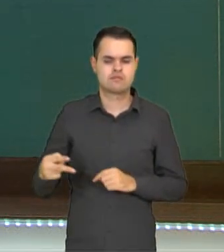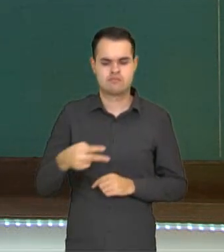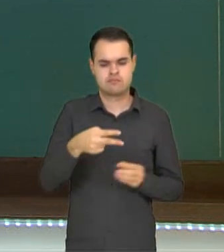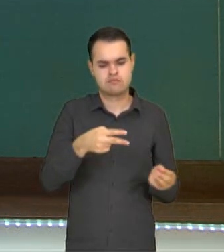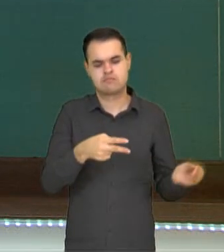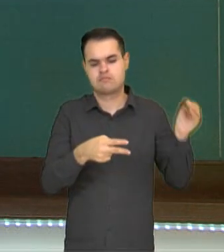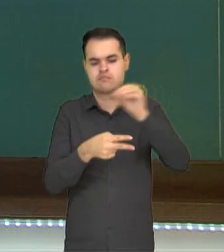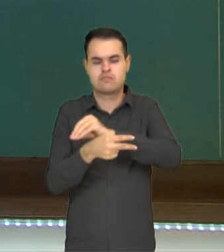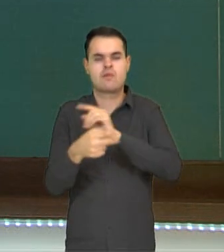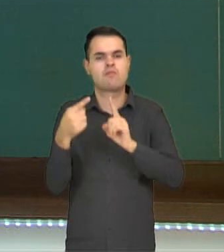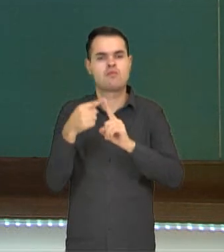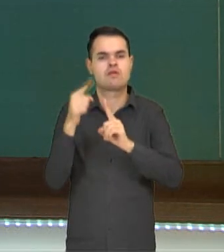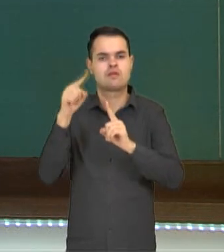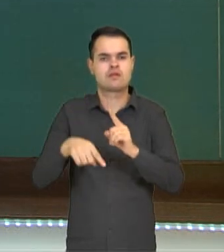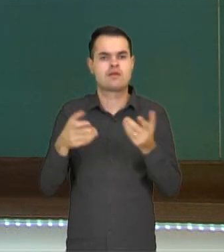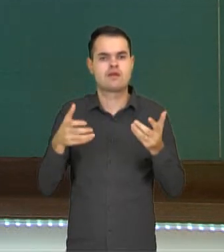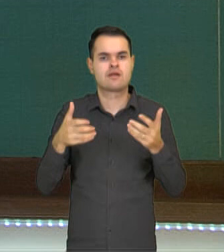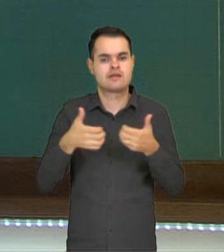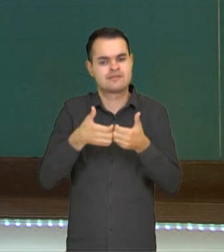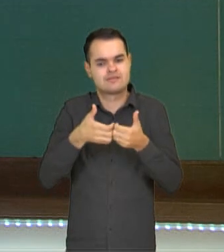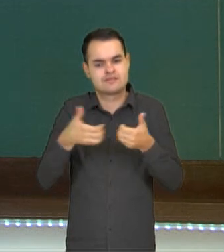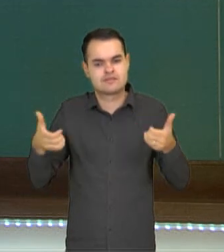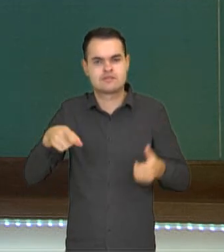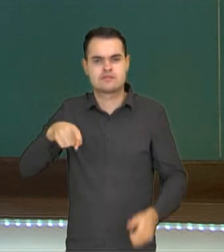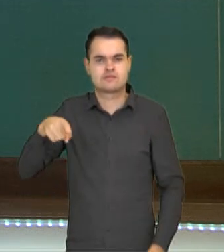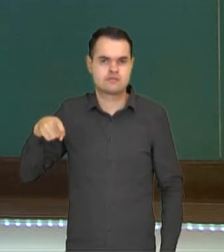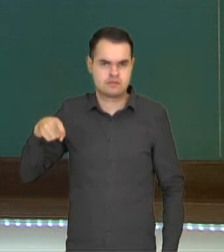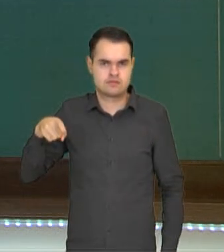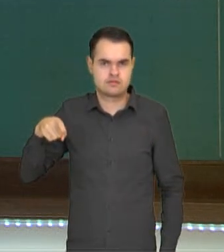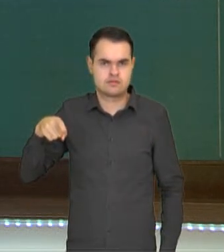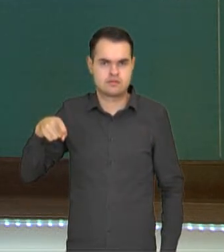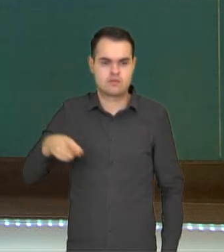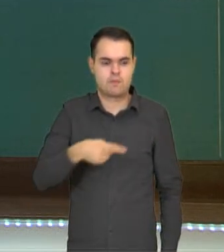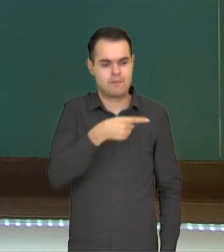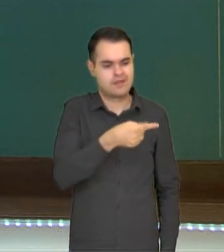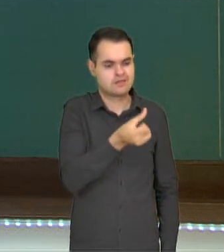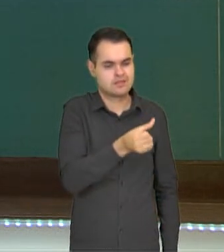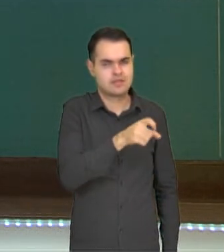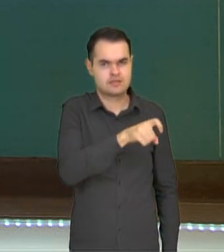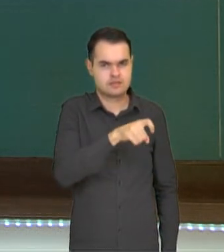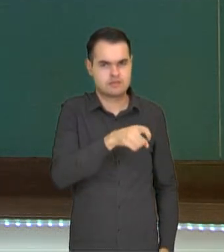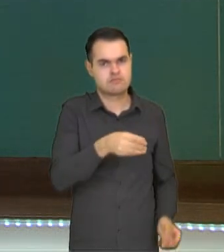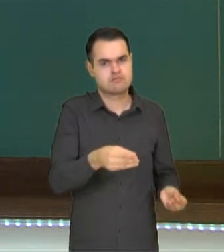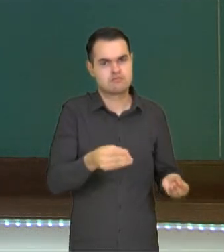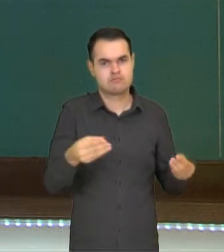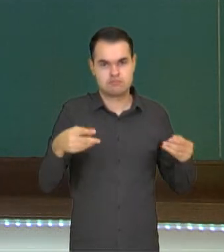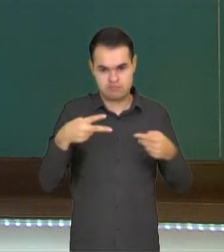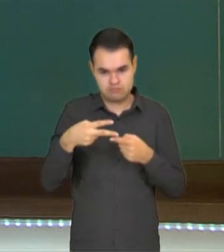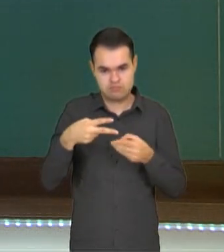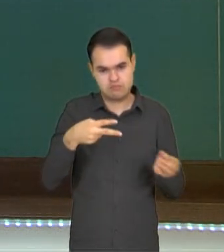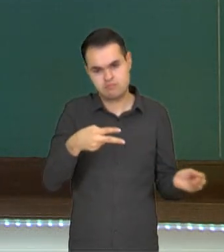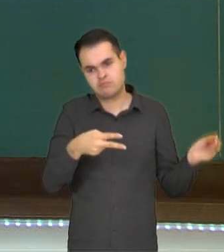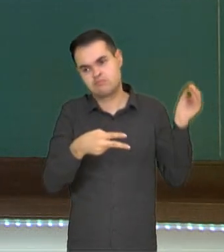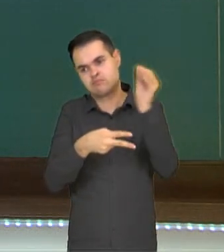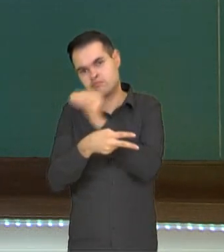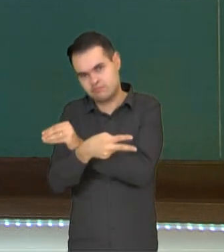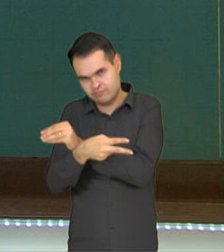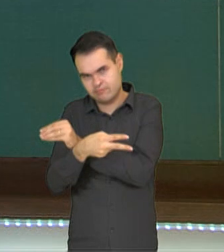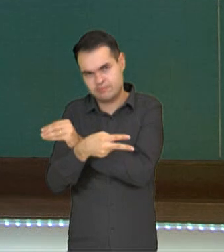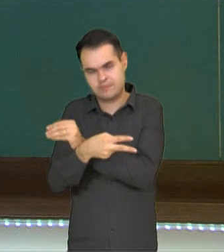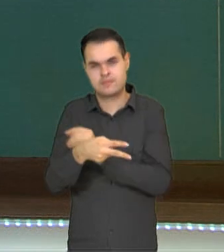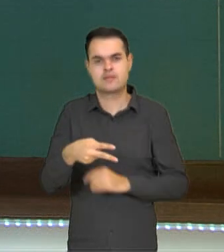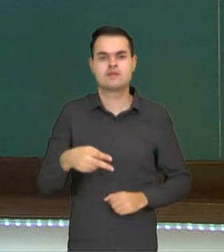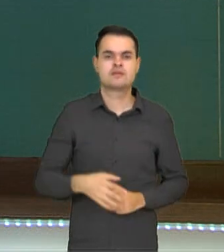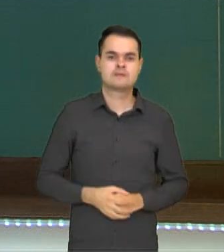6x? Porque a gente quer isolar o x para encontrar o valor dele. Então, vamos isolar, vamos começar com esse processo. Passa esse